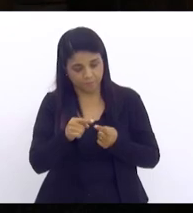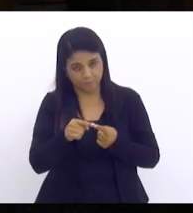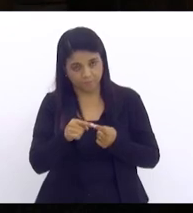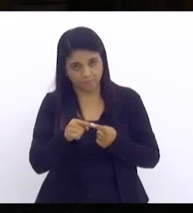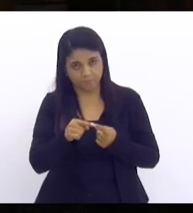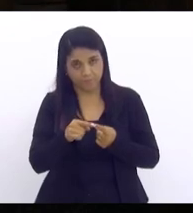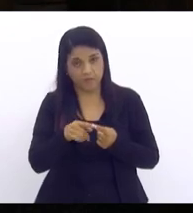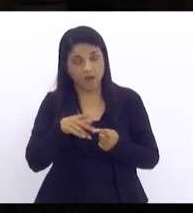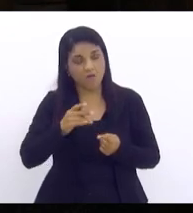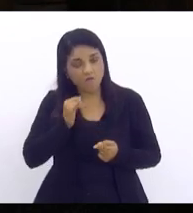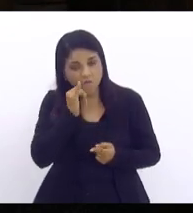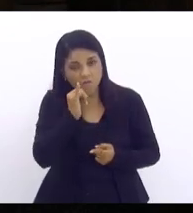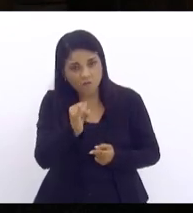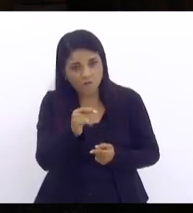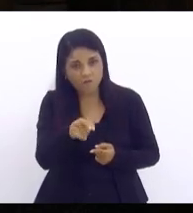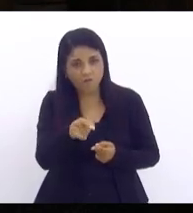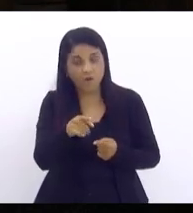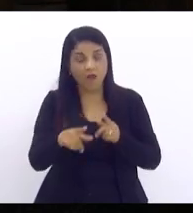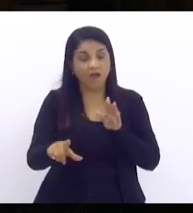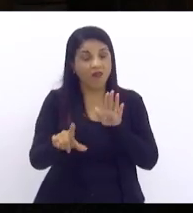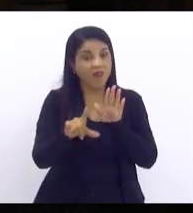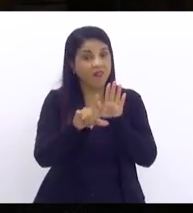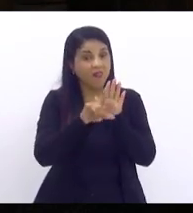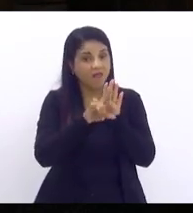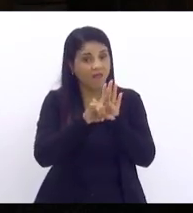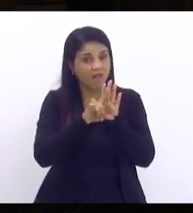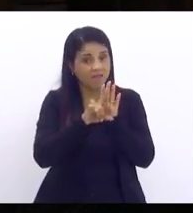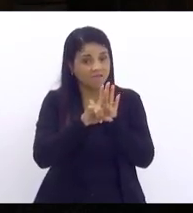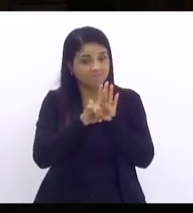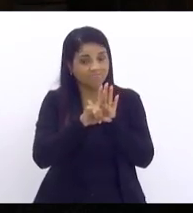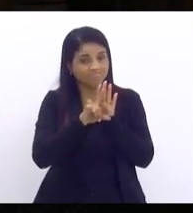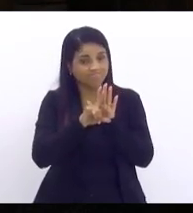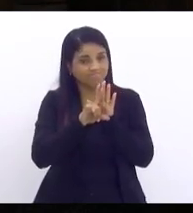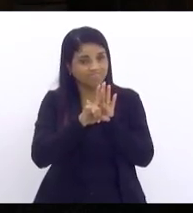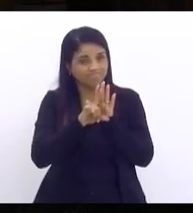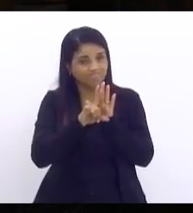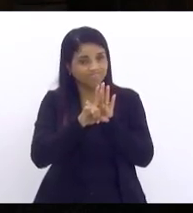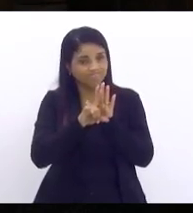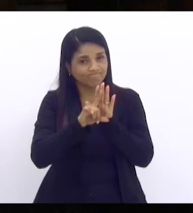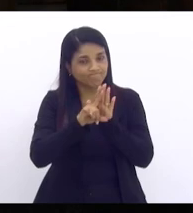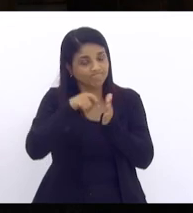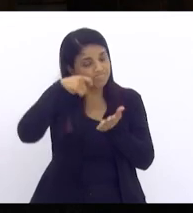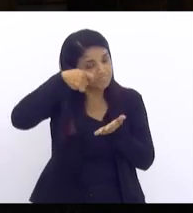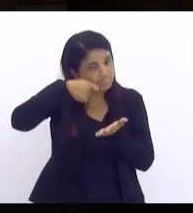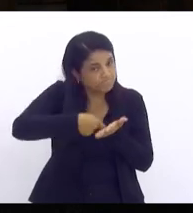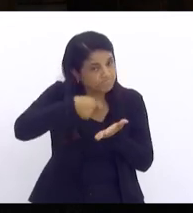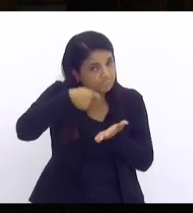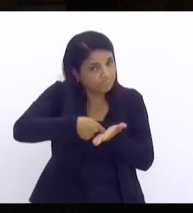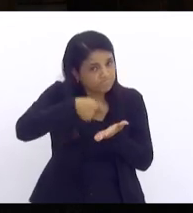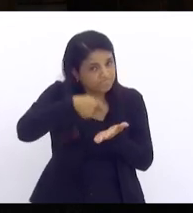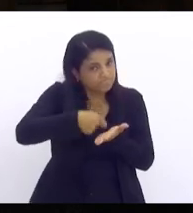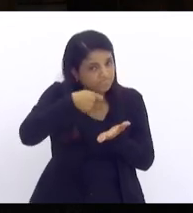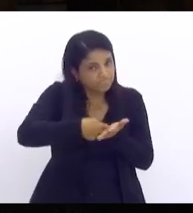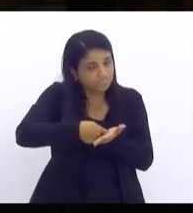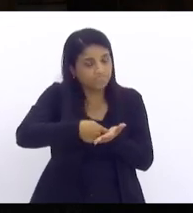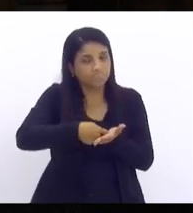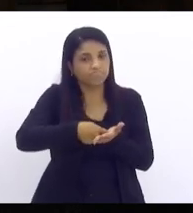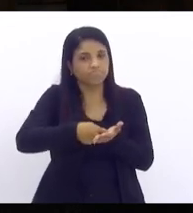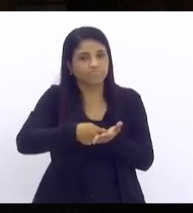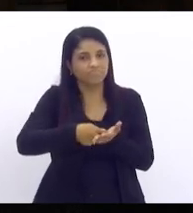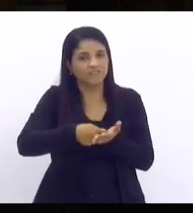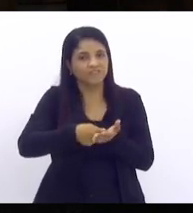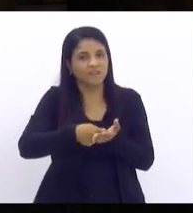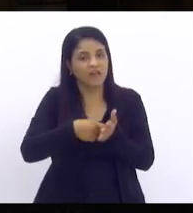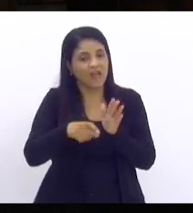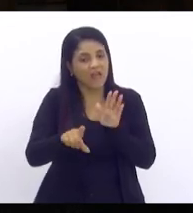falo, a questão da legislação, que tem que ser uma questão, uma legislação mais rígida, que na realidade está